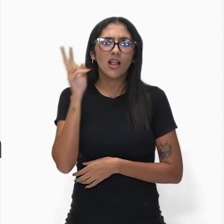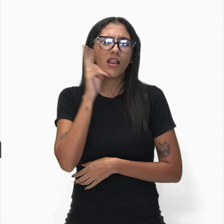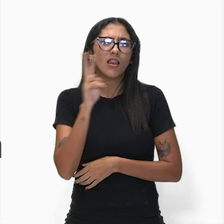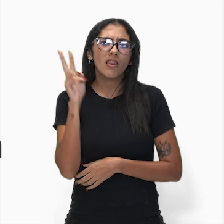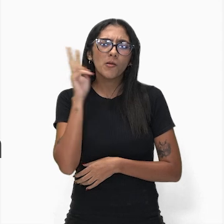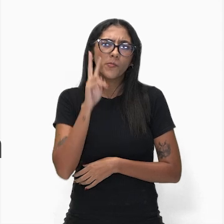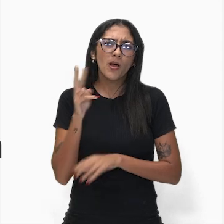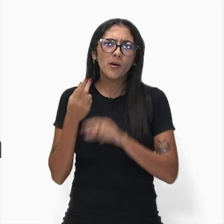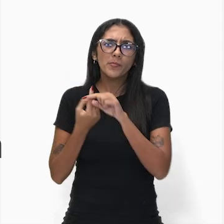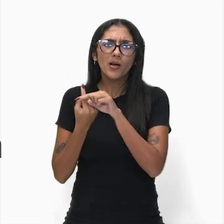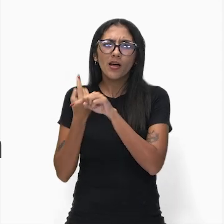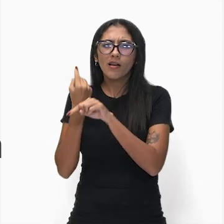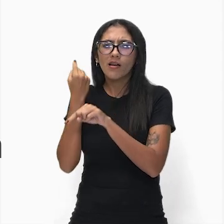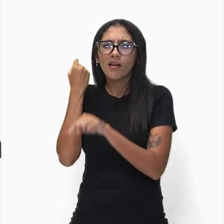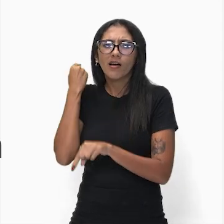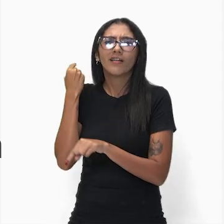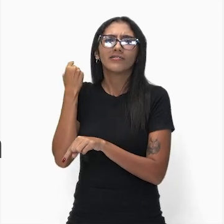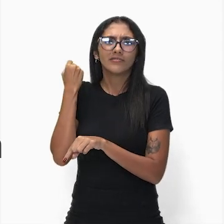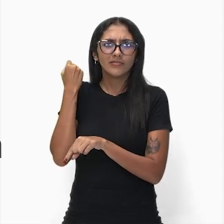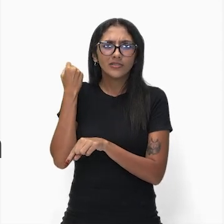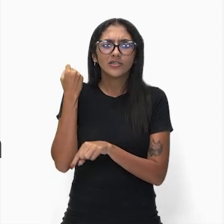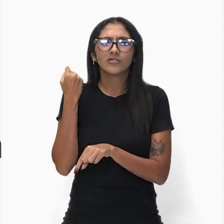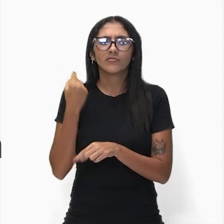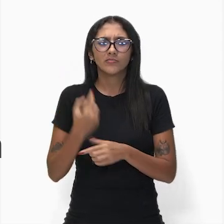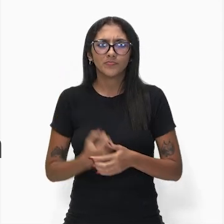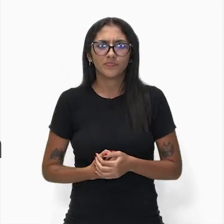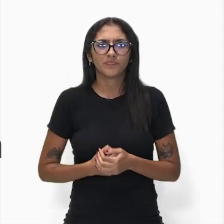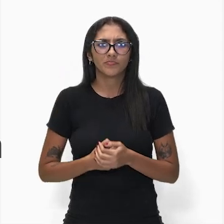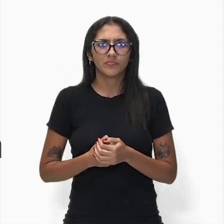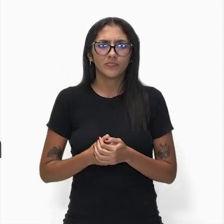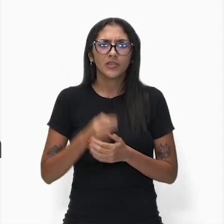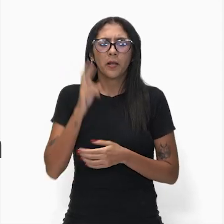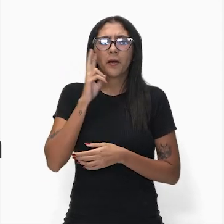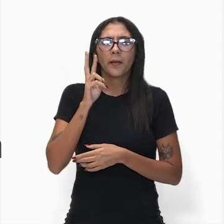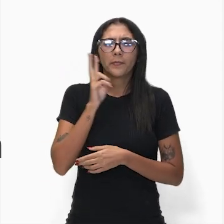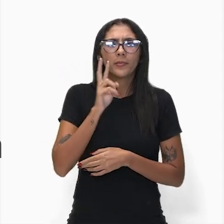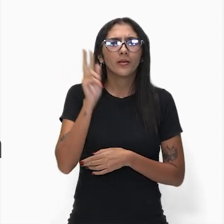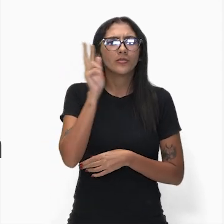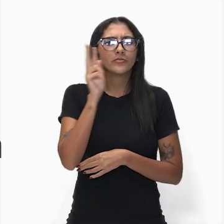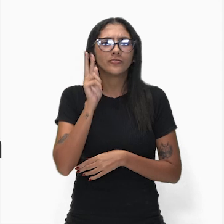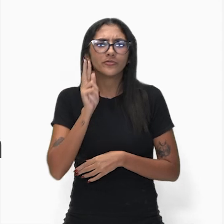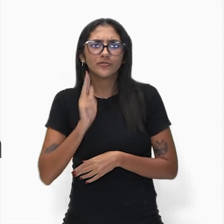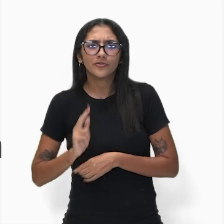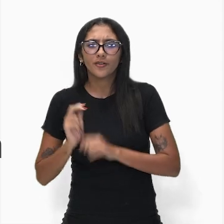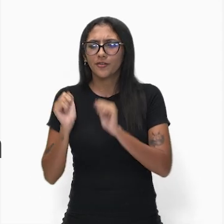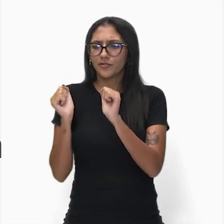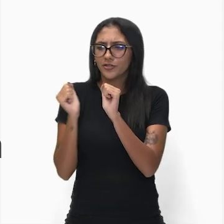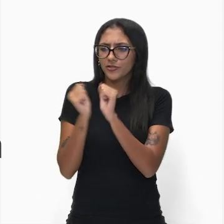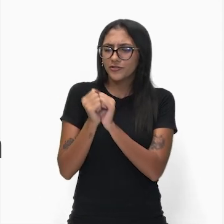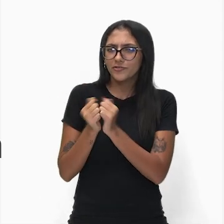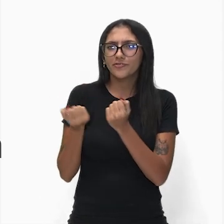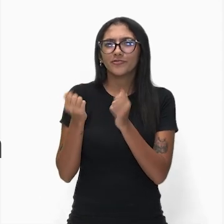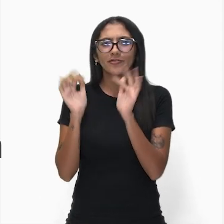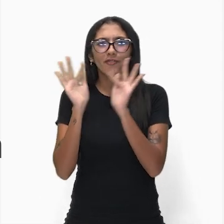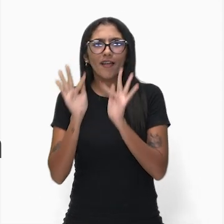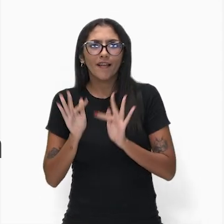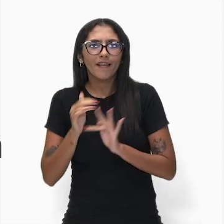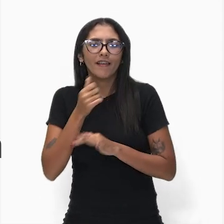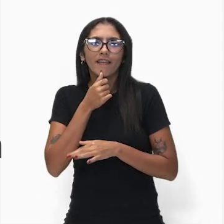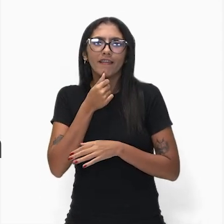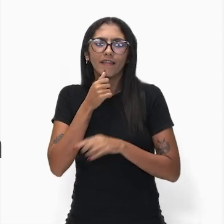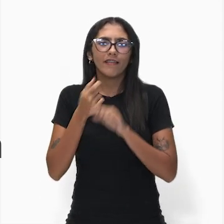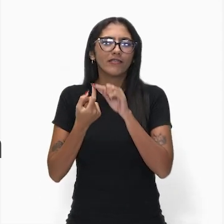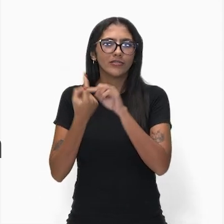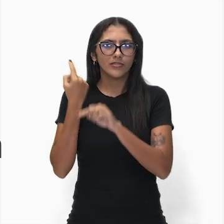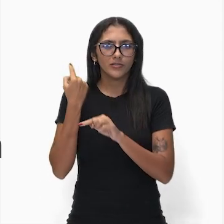os vira, num passeio às Aroeiras, feito em companhia do pessoal de Dona Idalina.